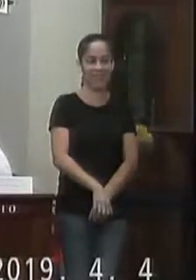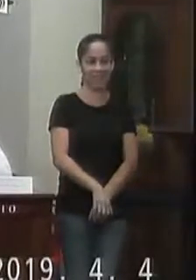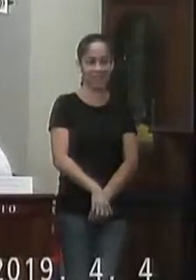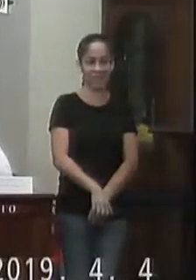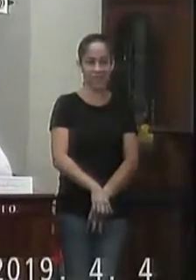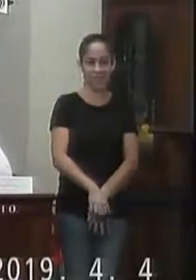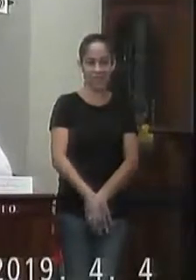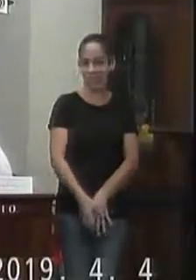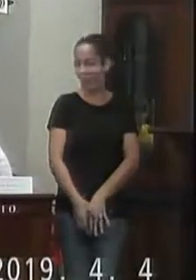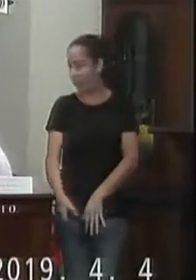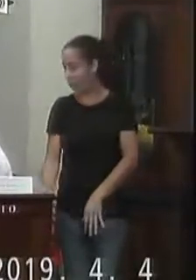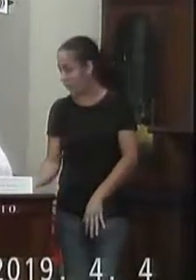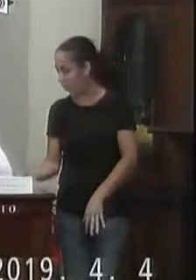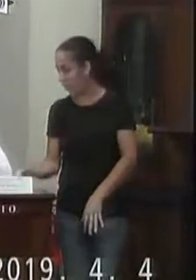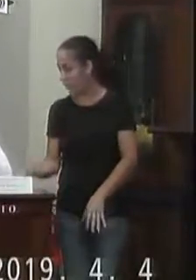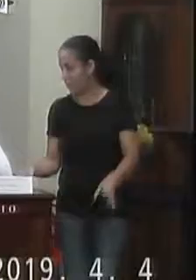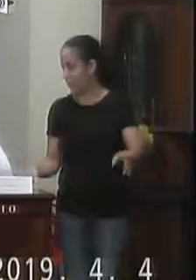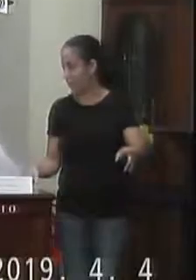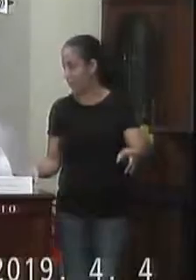David não chegou.